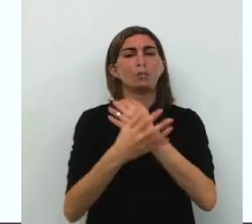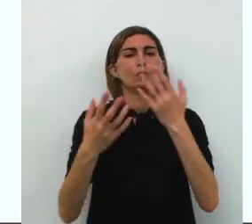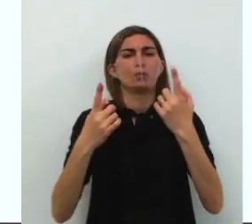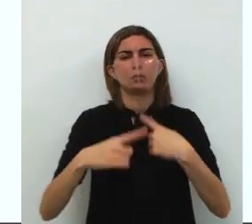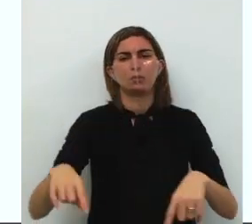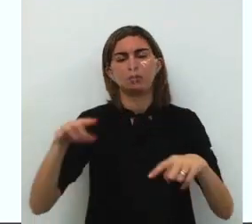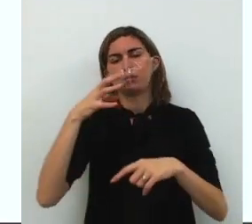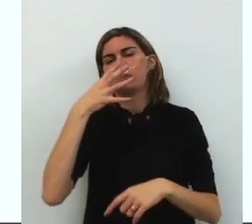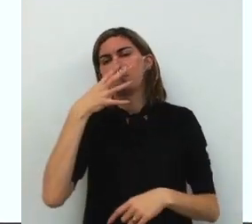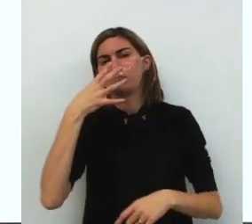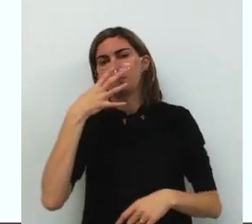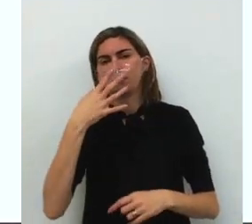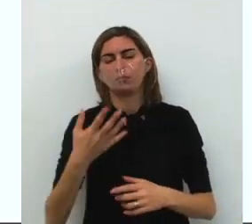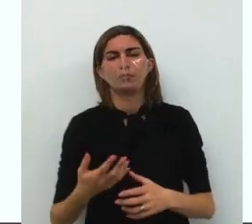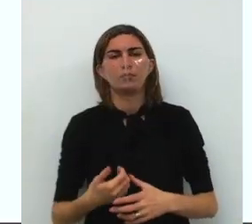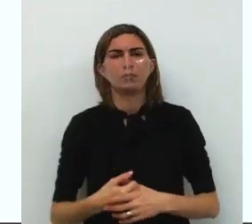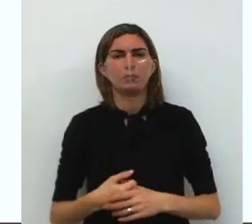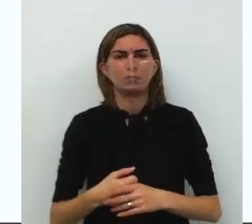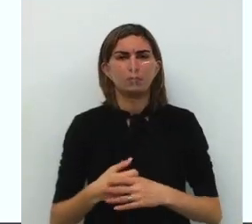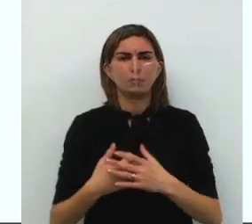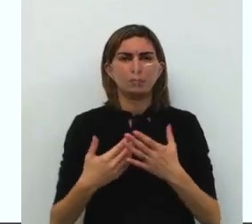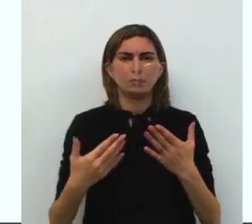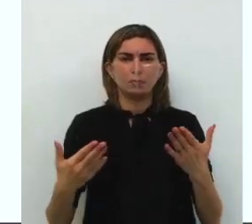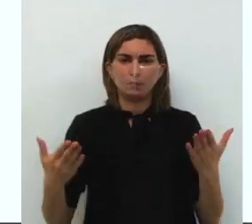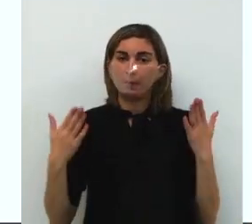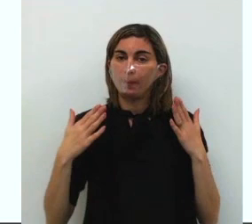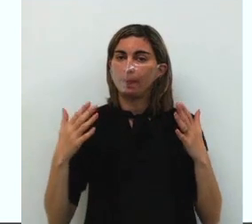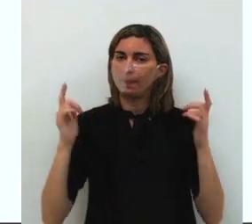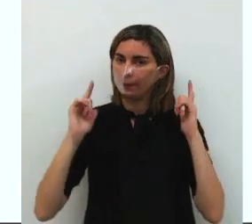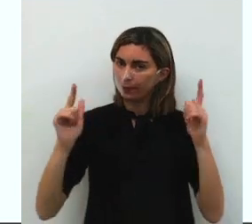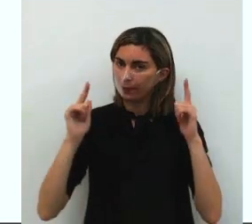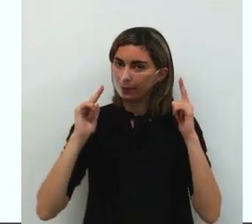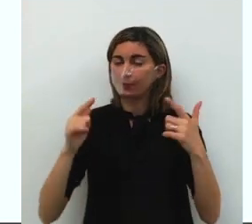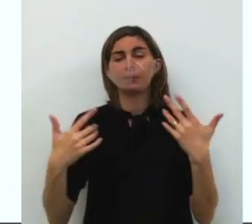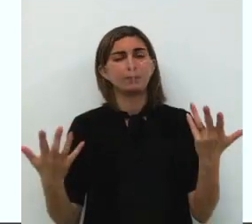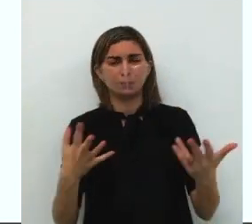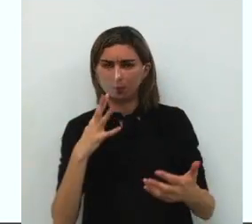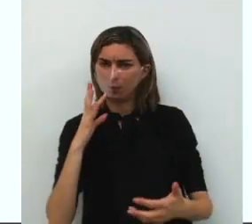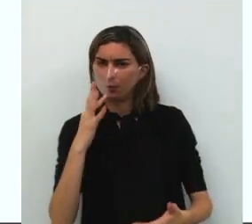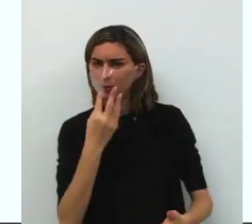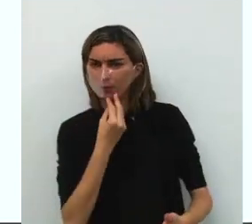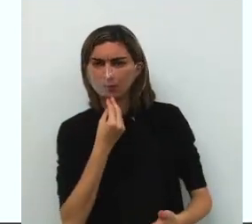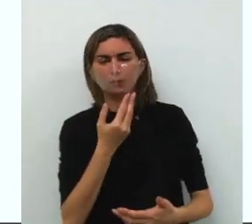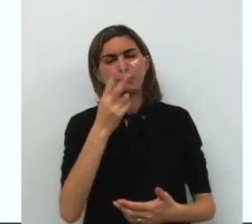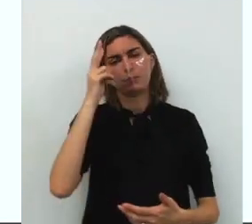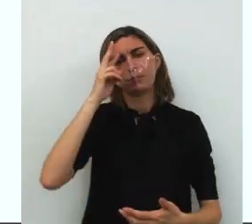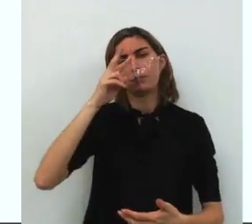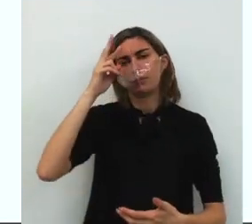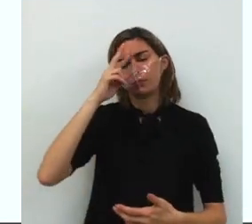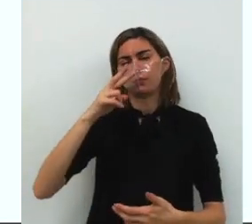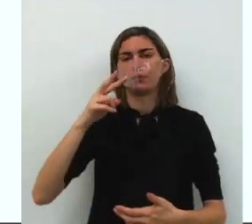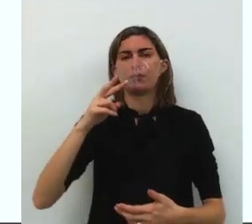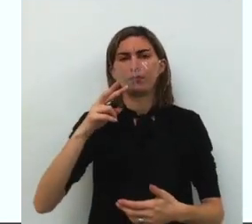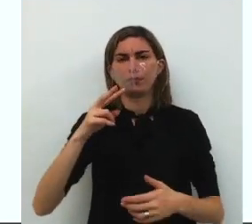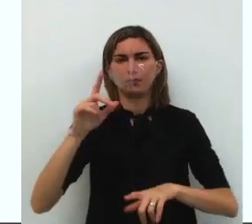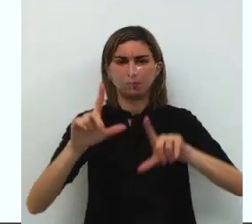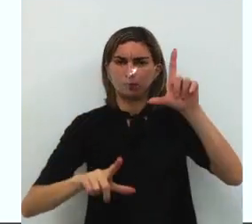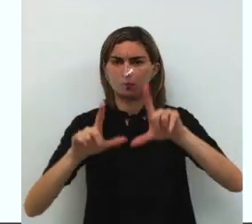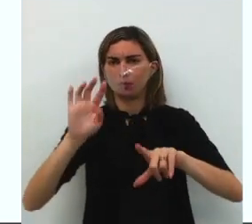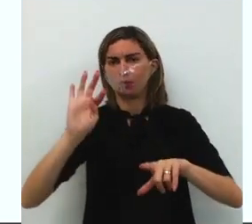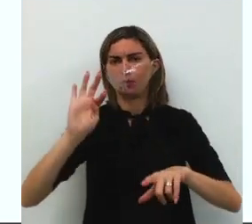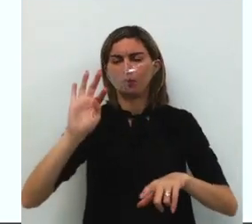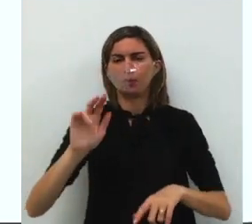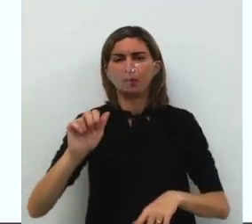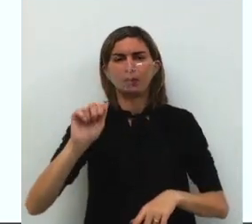quanto a gente que está assistindo. É conhecimento, é diversão. Então, lembre-se, o talk show